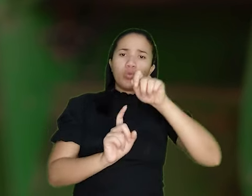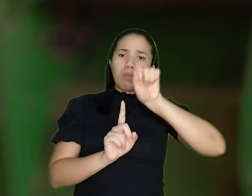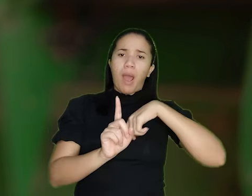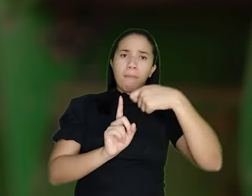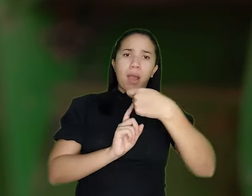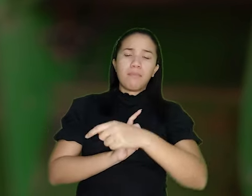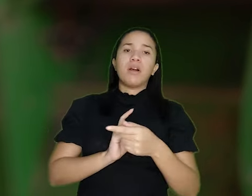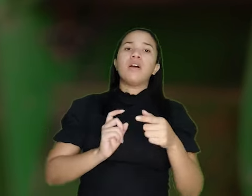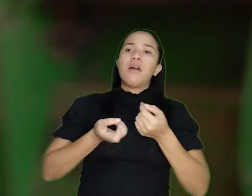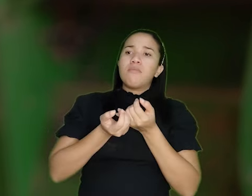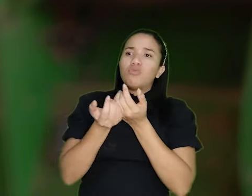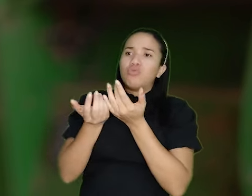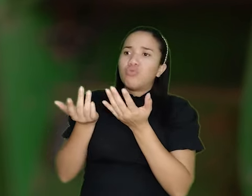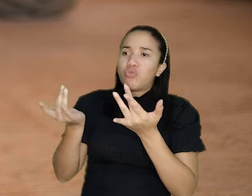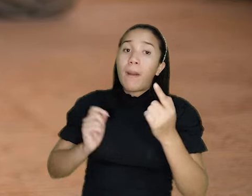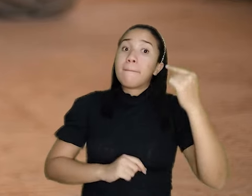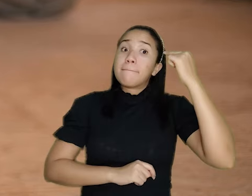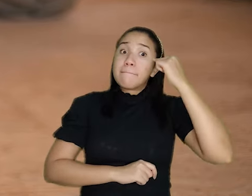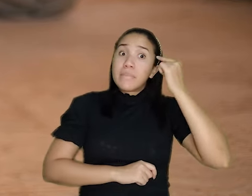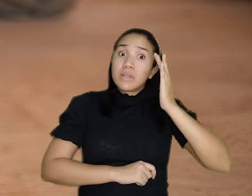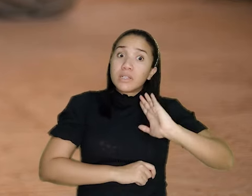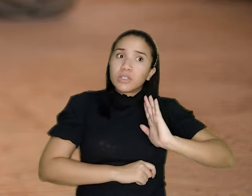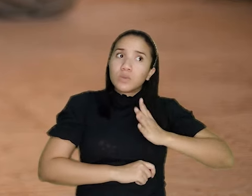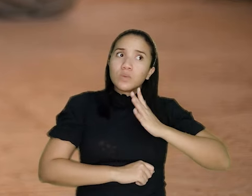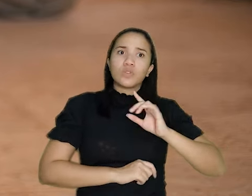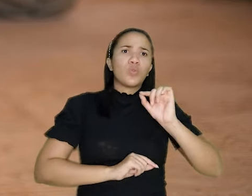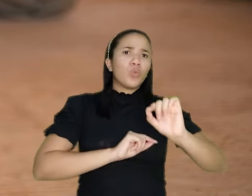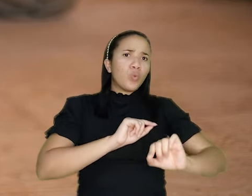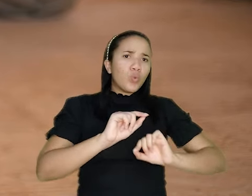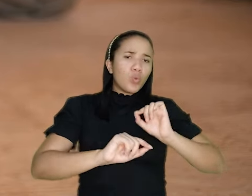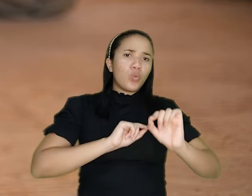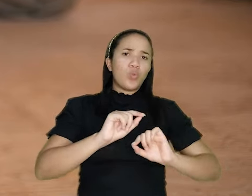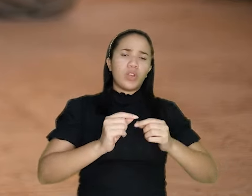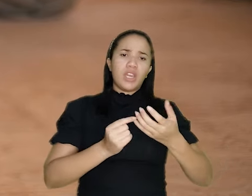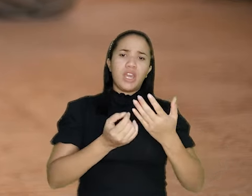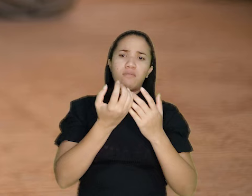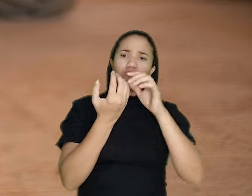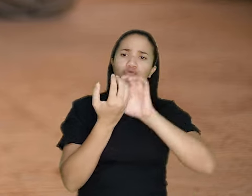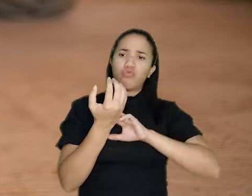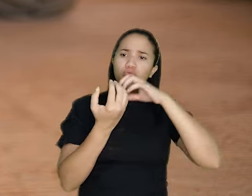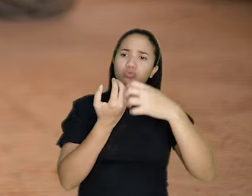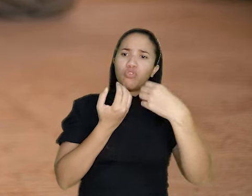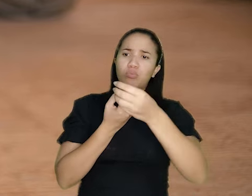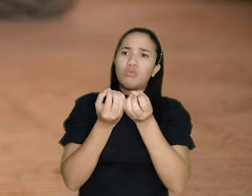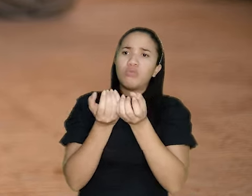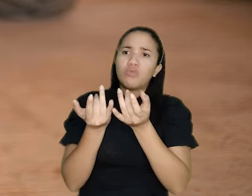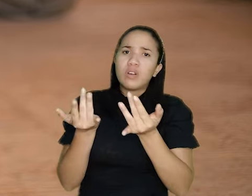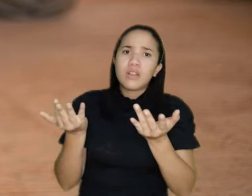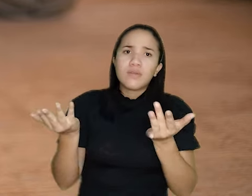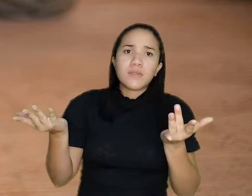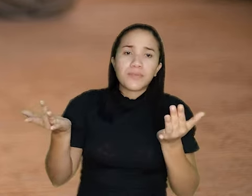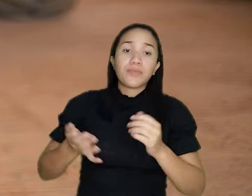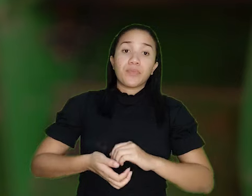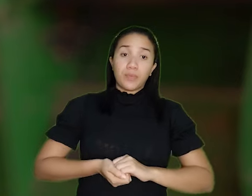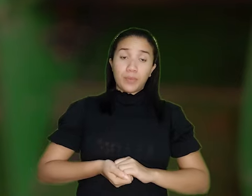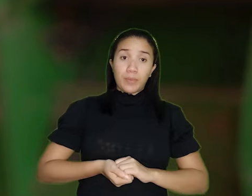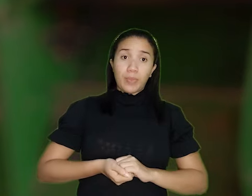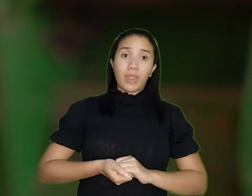milho, nós colocamos a braquiária, já pensando em tirar o milho e soltar o